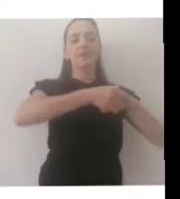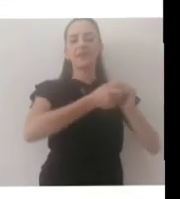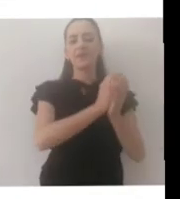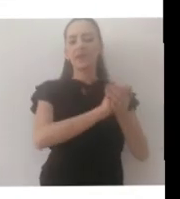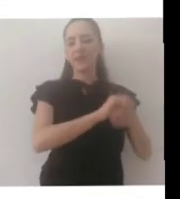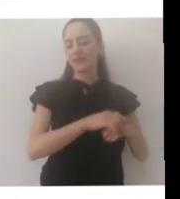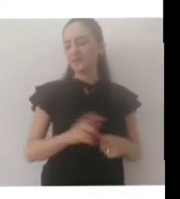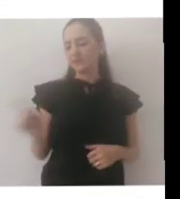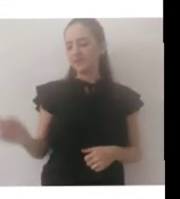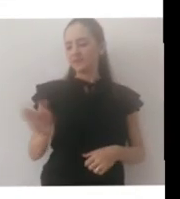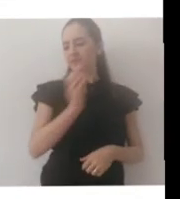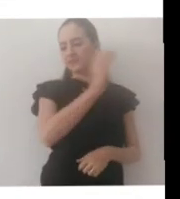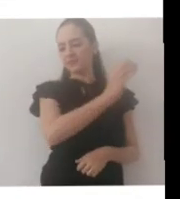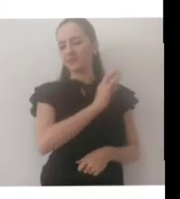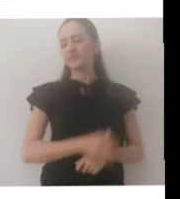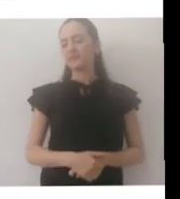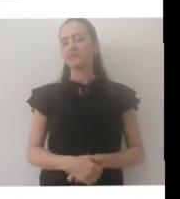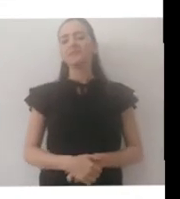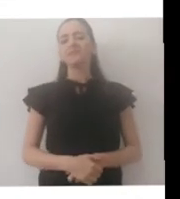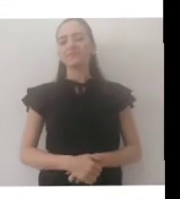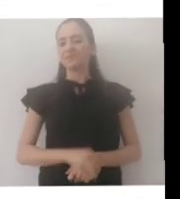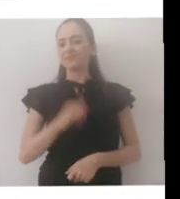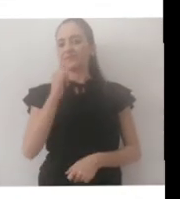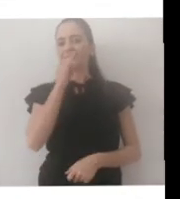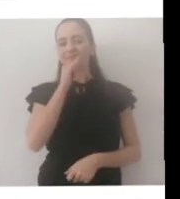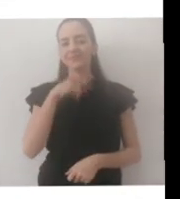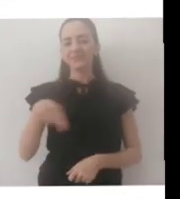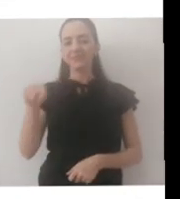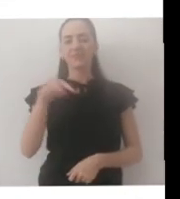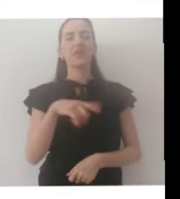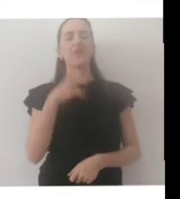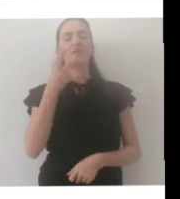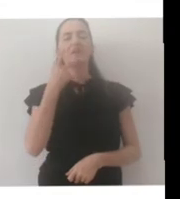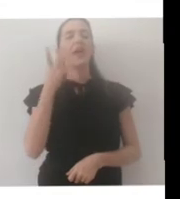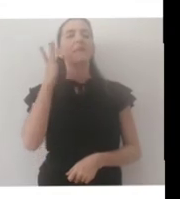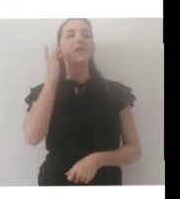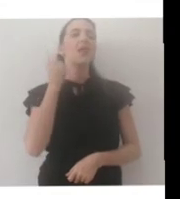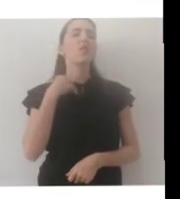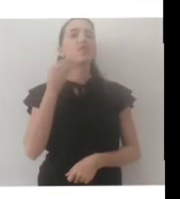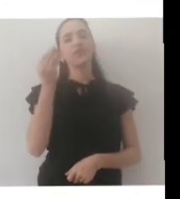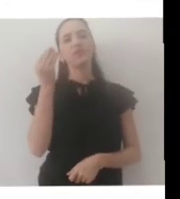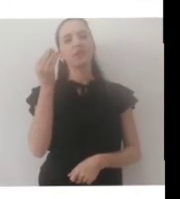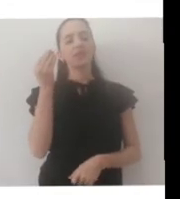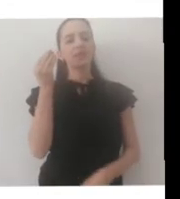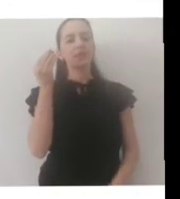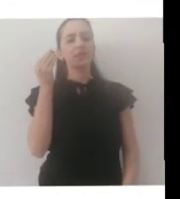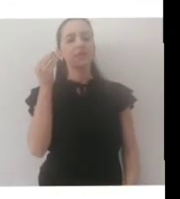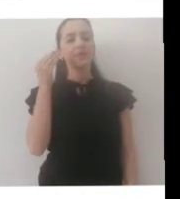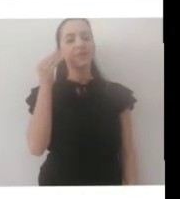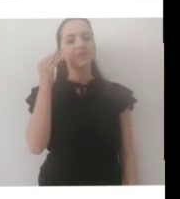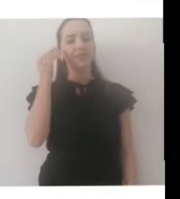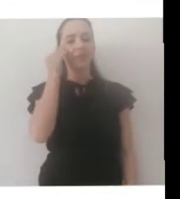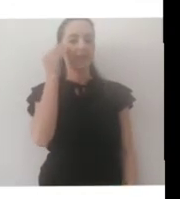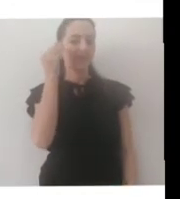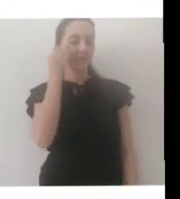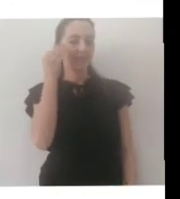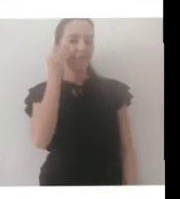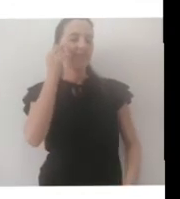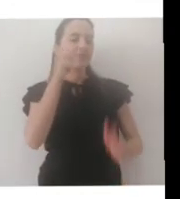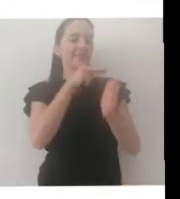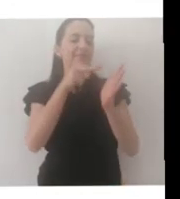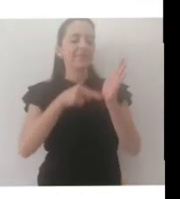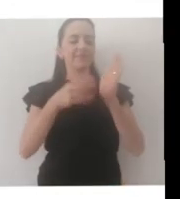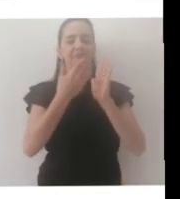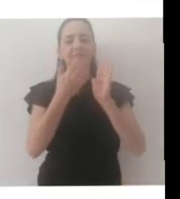coloque a garrafa em cima da pia. A mesma coisa é a questão de nós adultos. Karine, eu vou tentar ler esse livro amanhã.